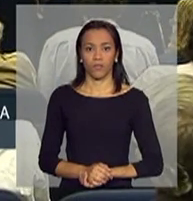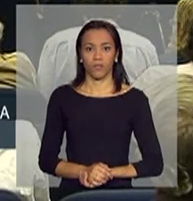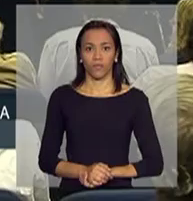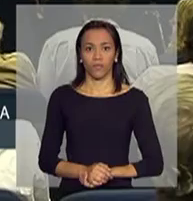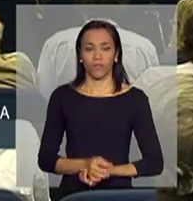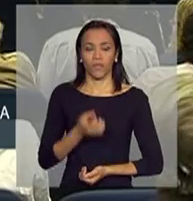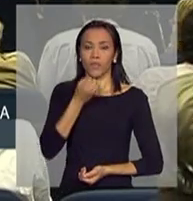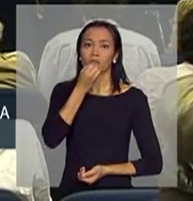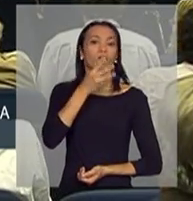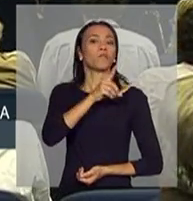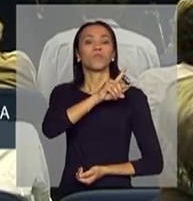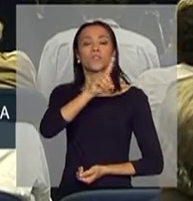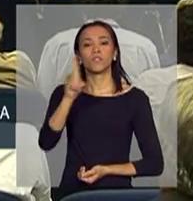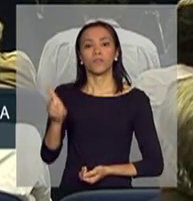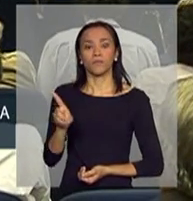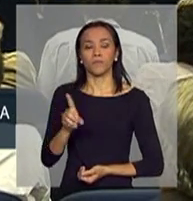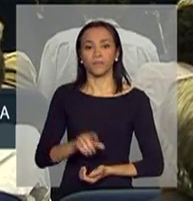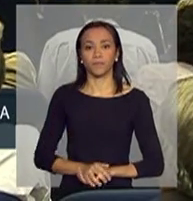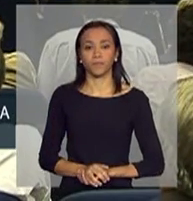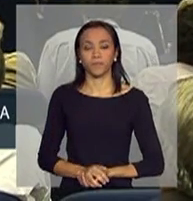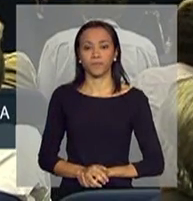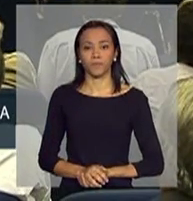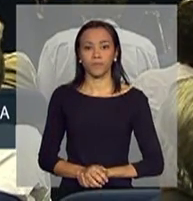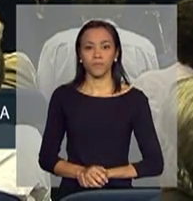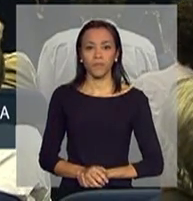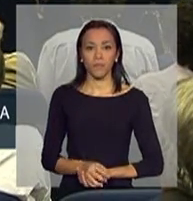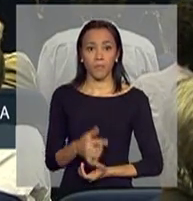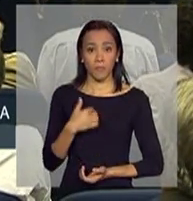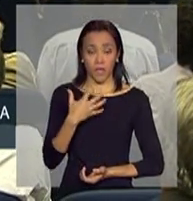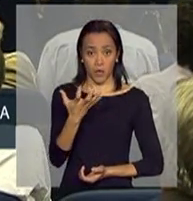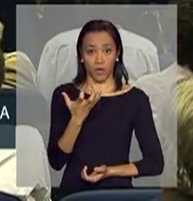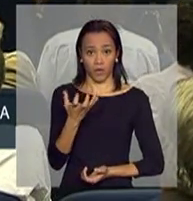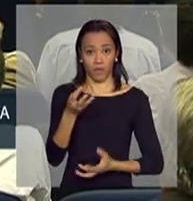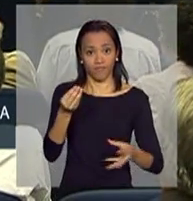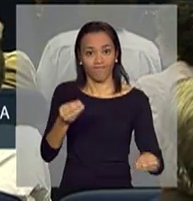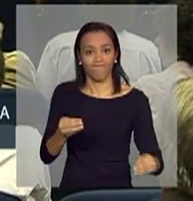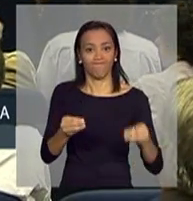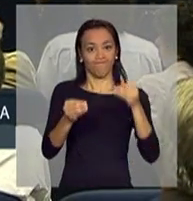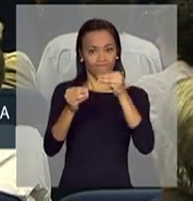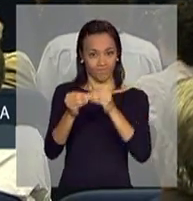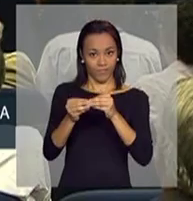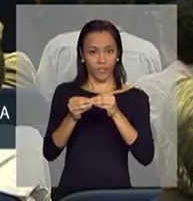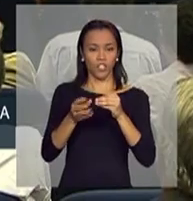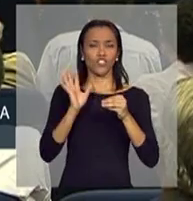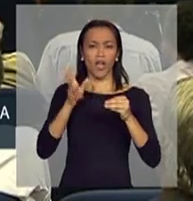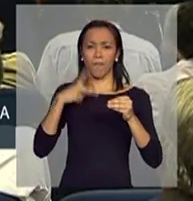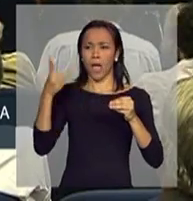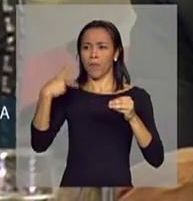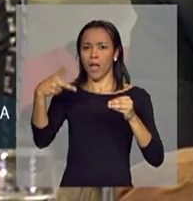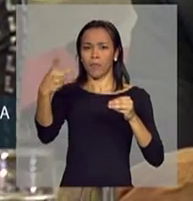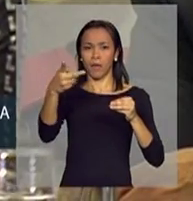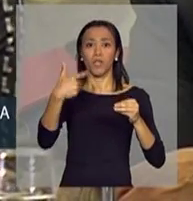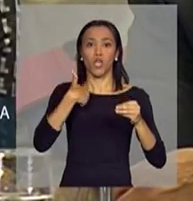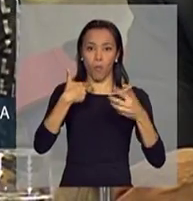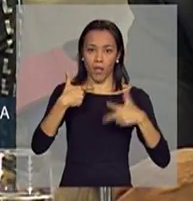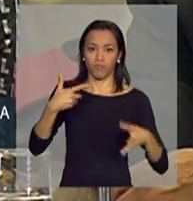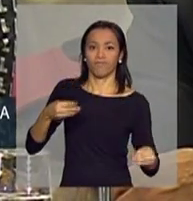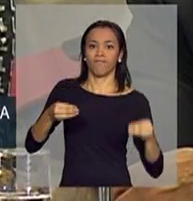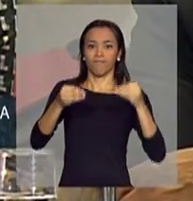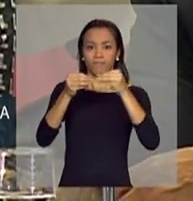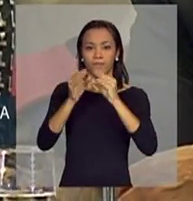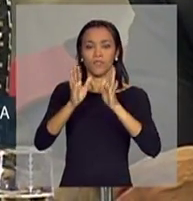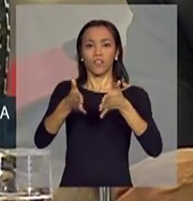Alô, bom dia. Eu queria acrescentar, Cristina, ao que os colegas disseram, com que eu concordo, é